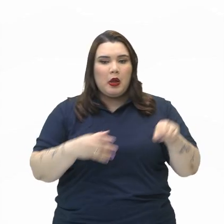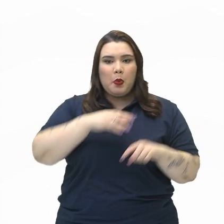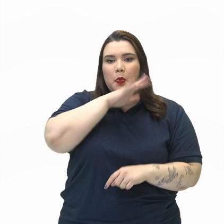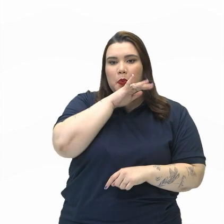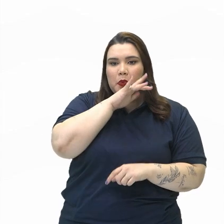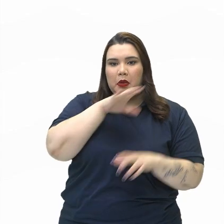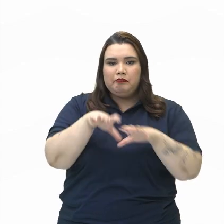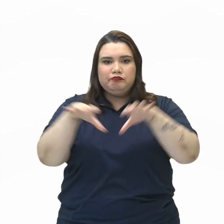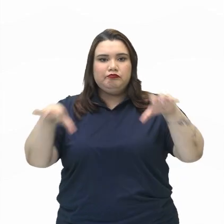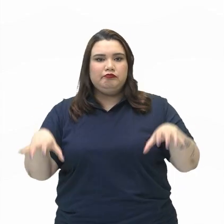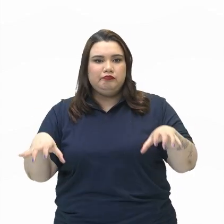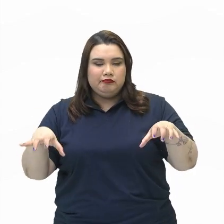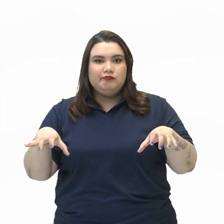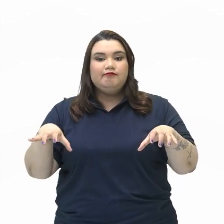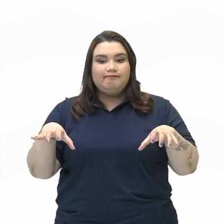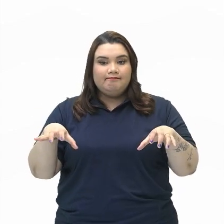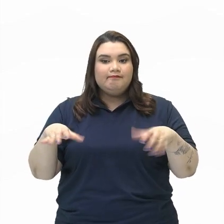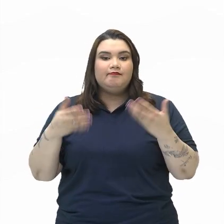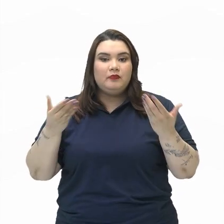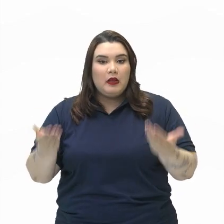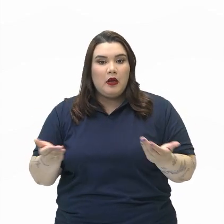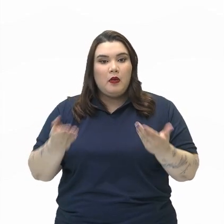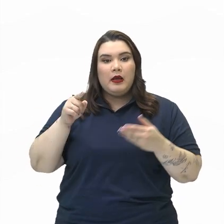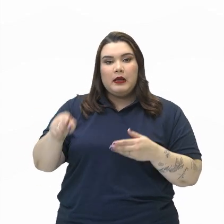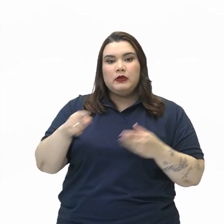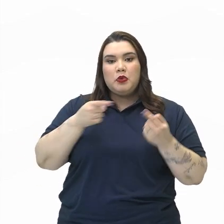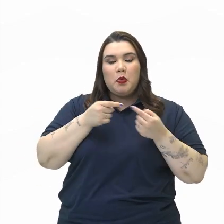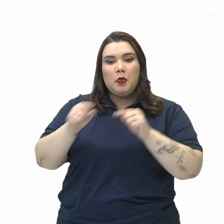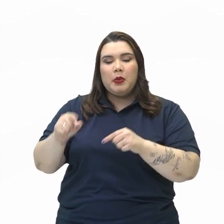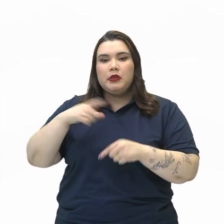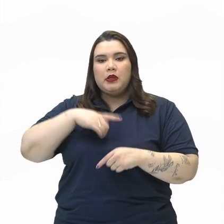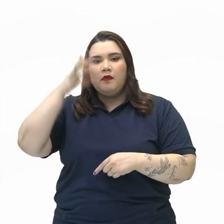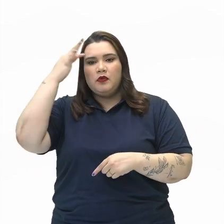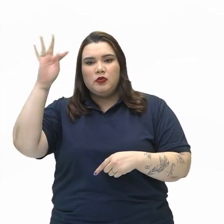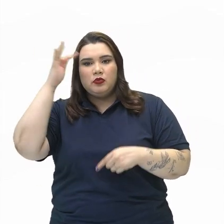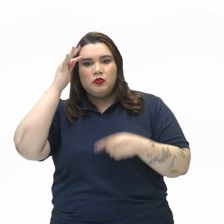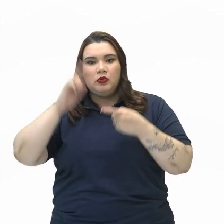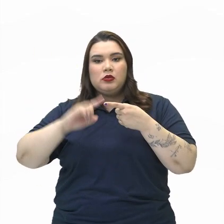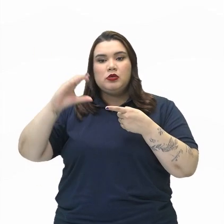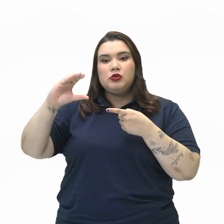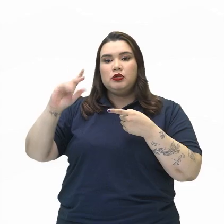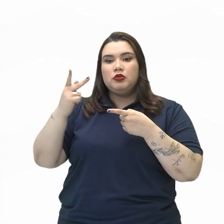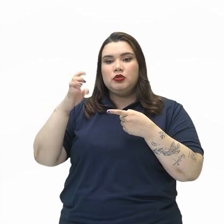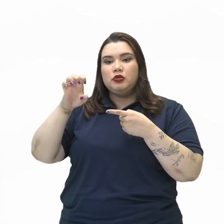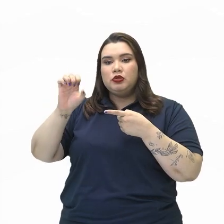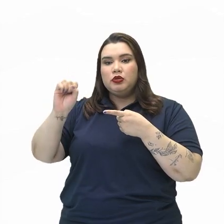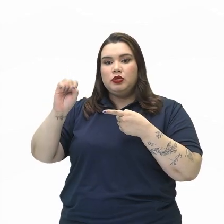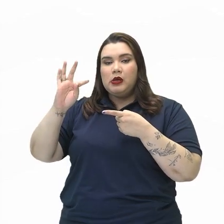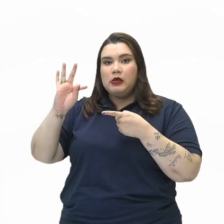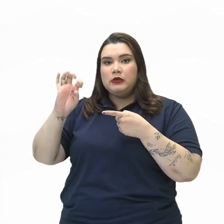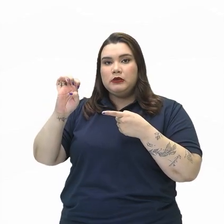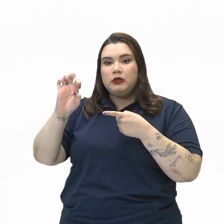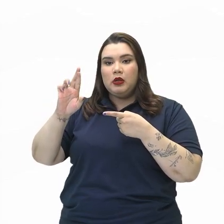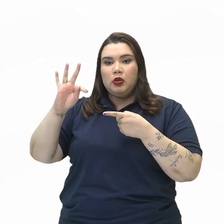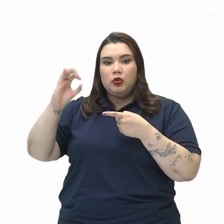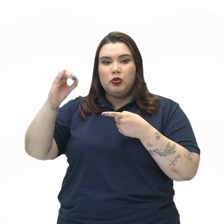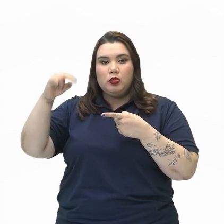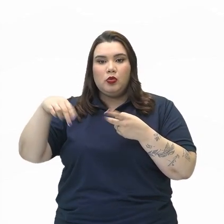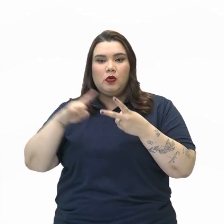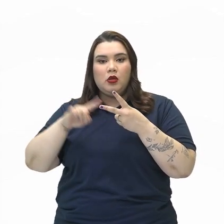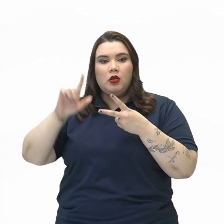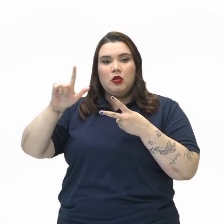não aptas. Contra os eugenistas, tivemos aí pensadores como Chesterton e Lewis, né, que estão entre os que